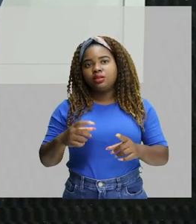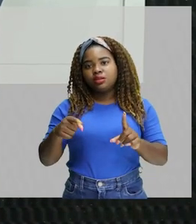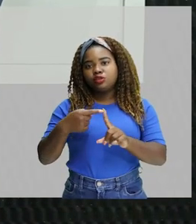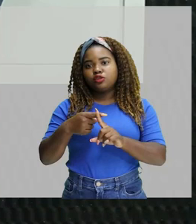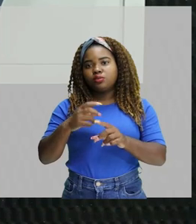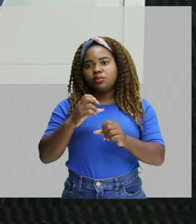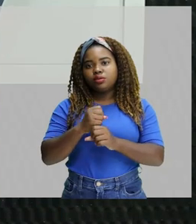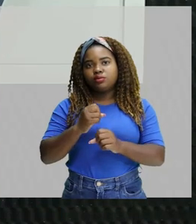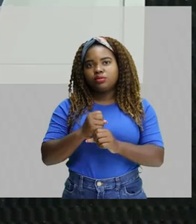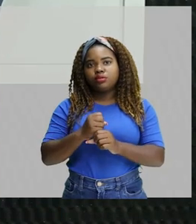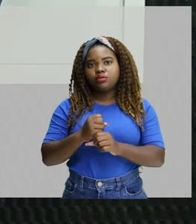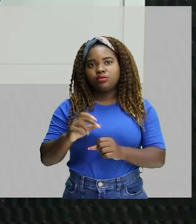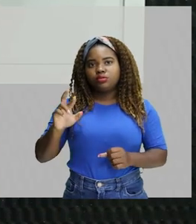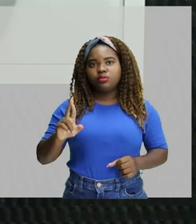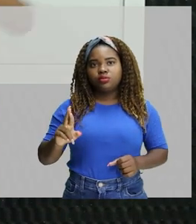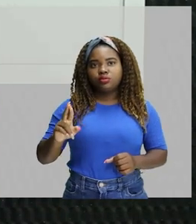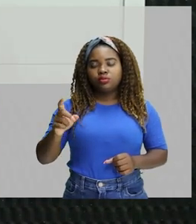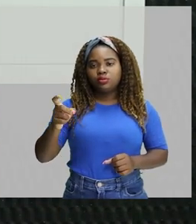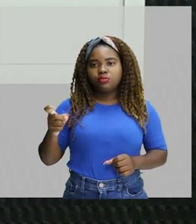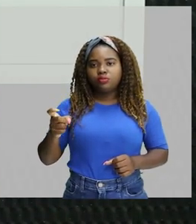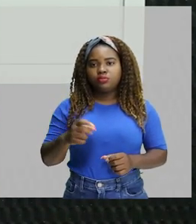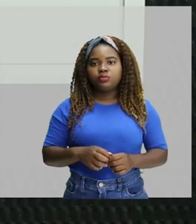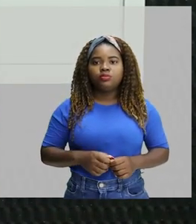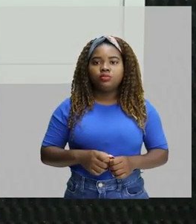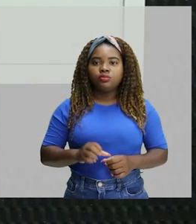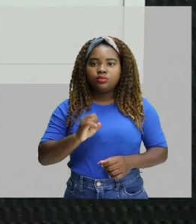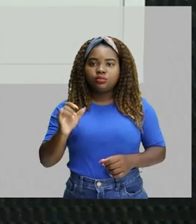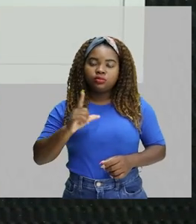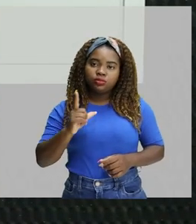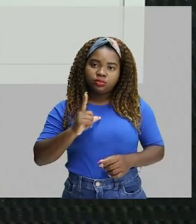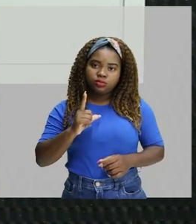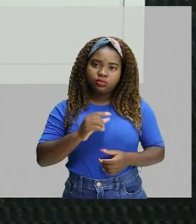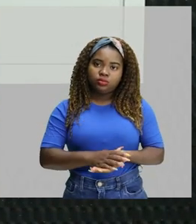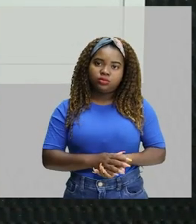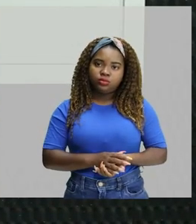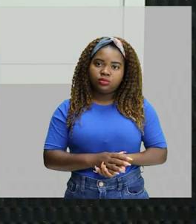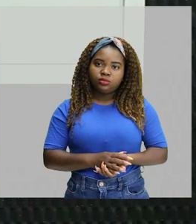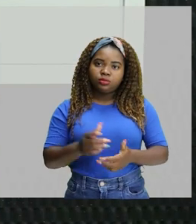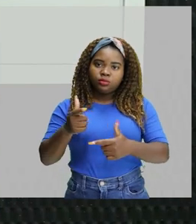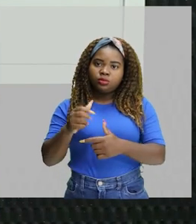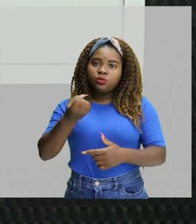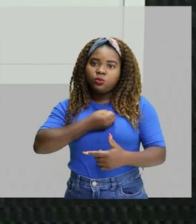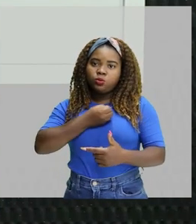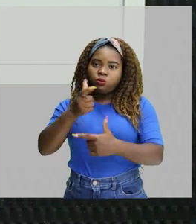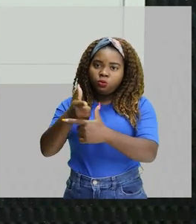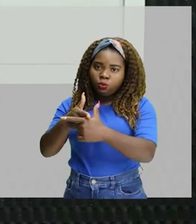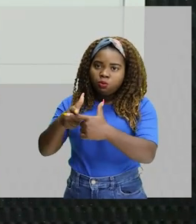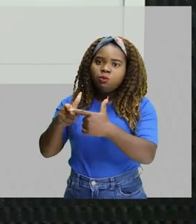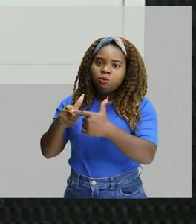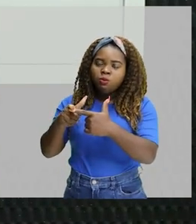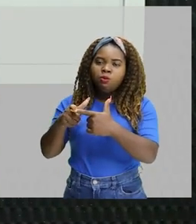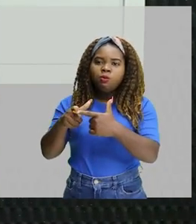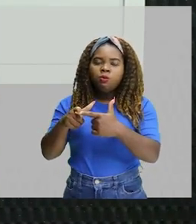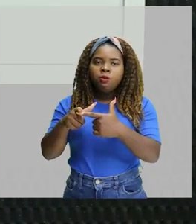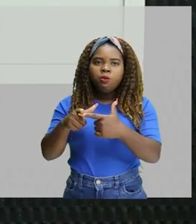o resto RX ó então se você tem o dividendo Você tem o cociente